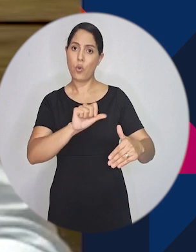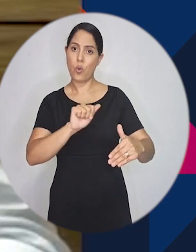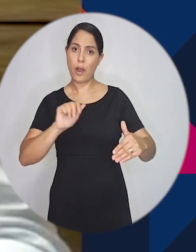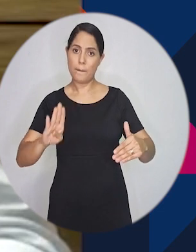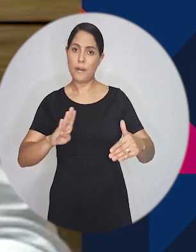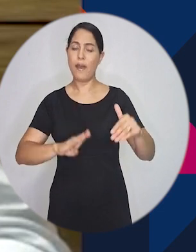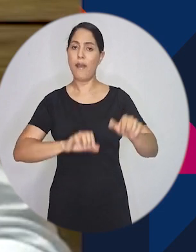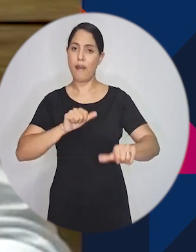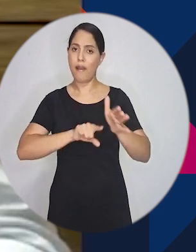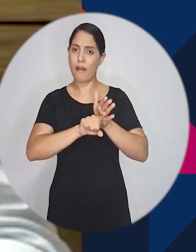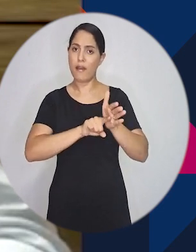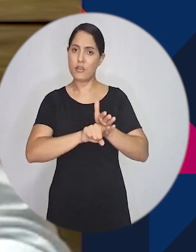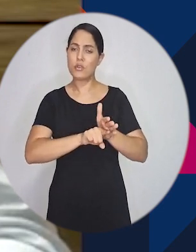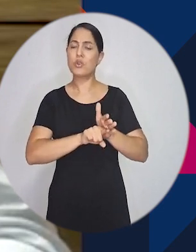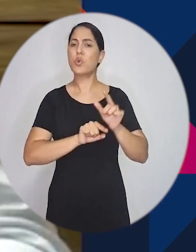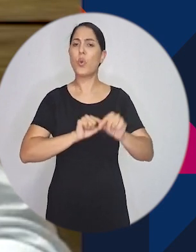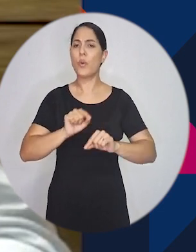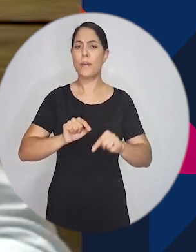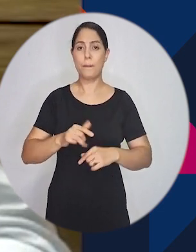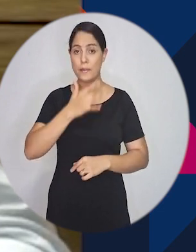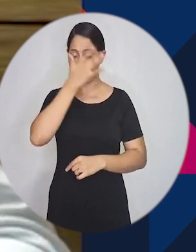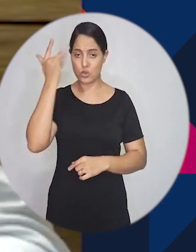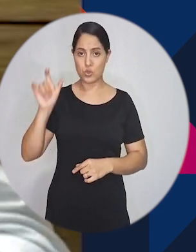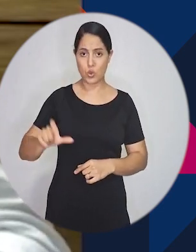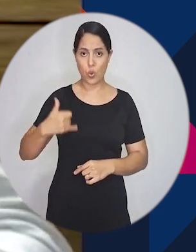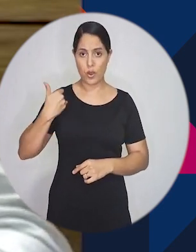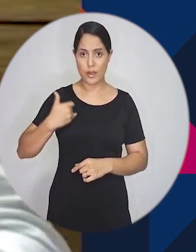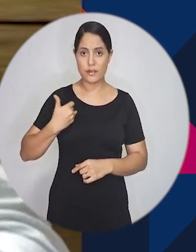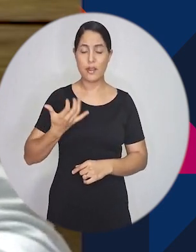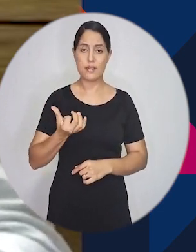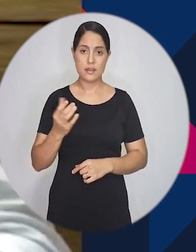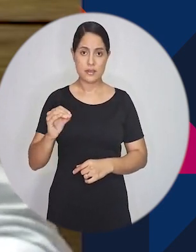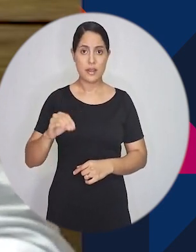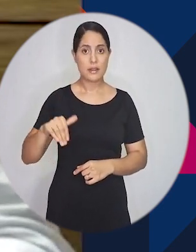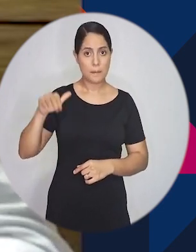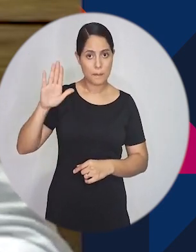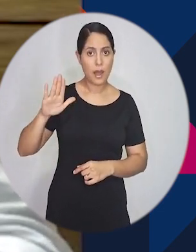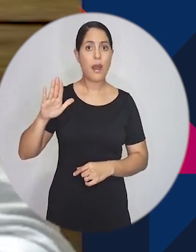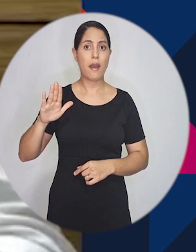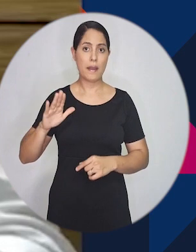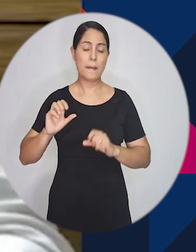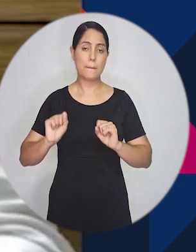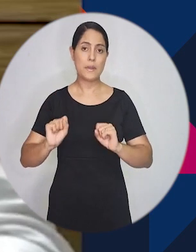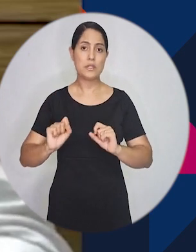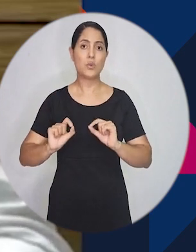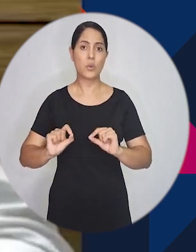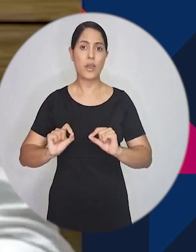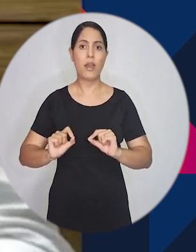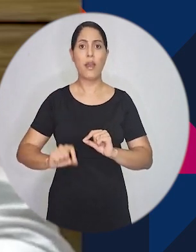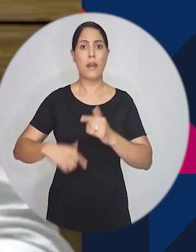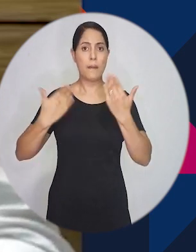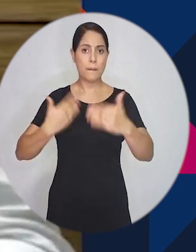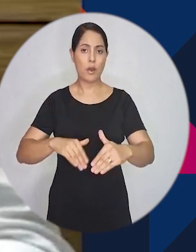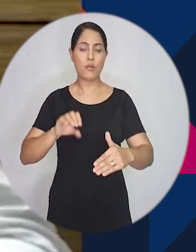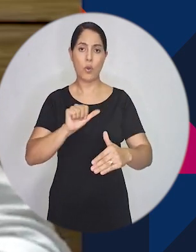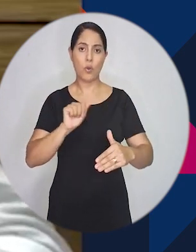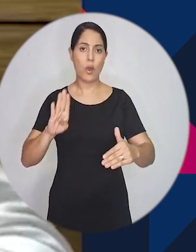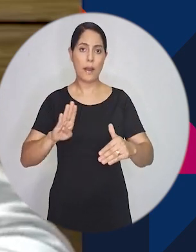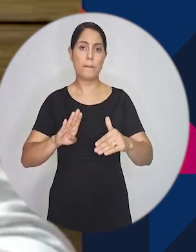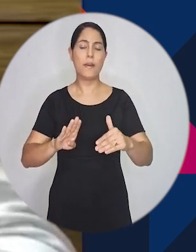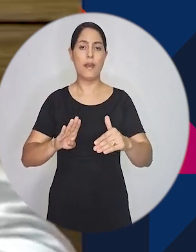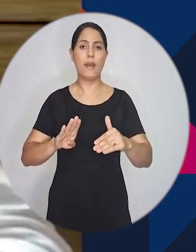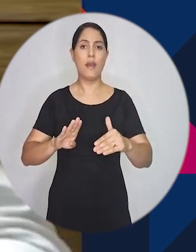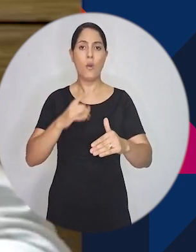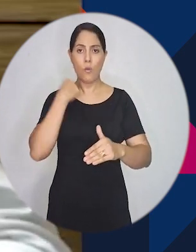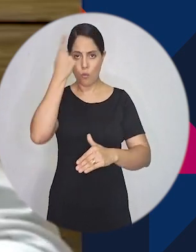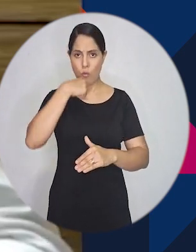1 hora a mais para aquelas pessoas que relatem algum tipo de necessidade. Então, o candidato que sentir